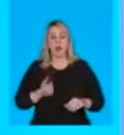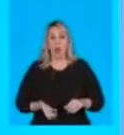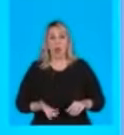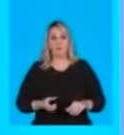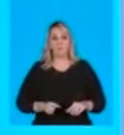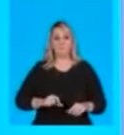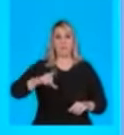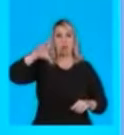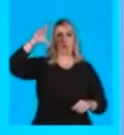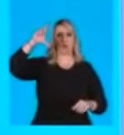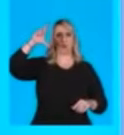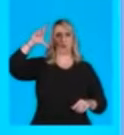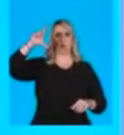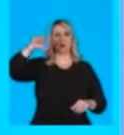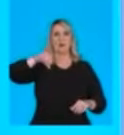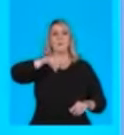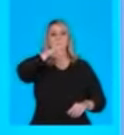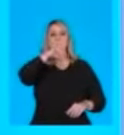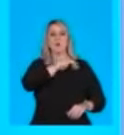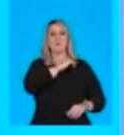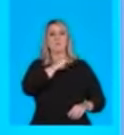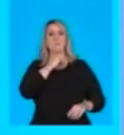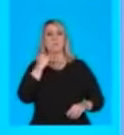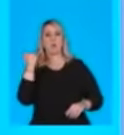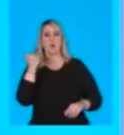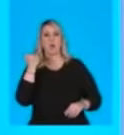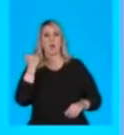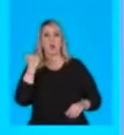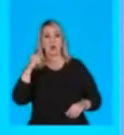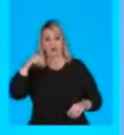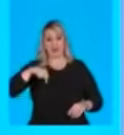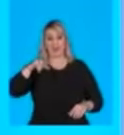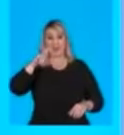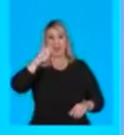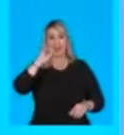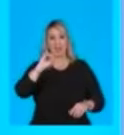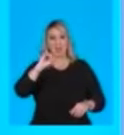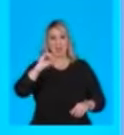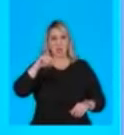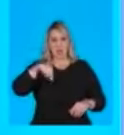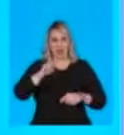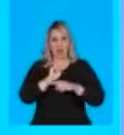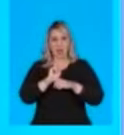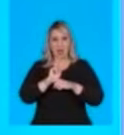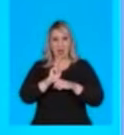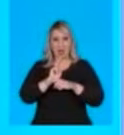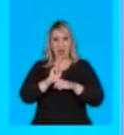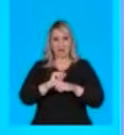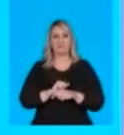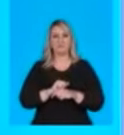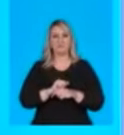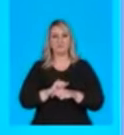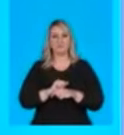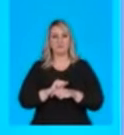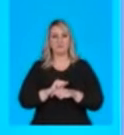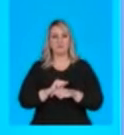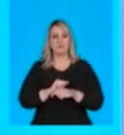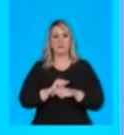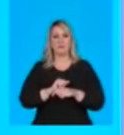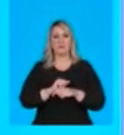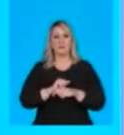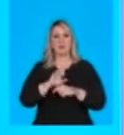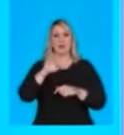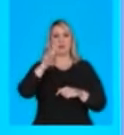aumento do número de mortalidade martela na Cidade do Rio de Janeiro nessa gestão do amanhã né do Pedro Paulo e do